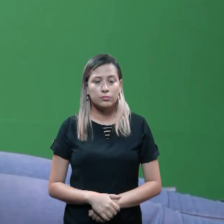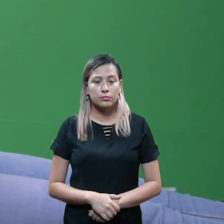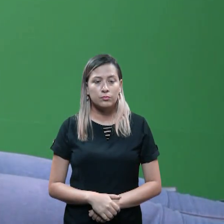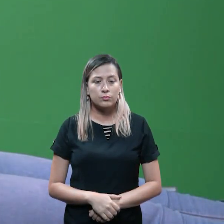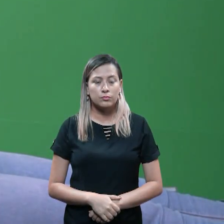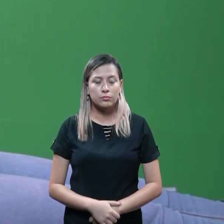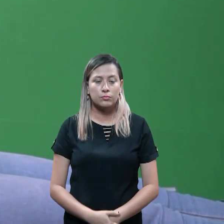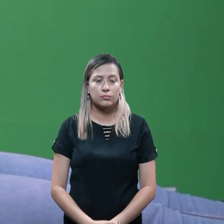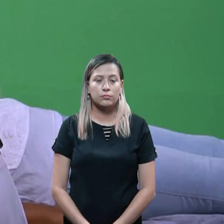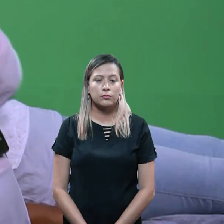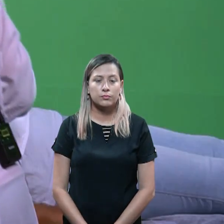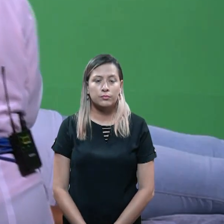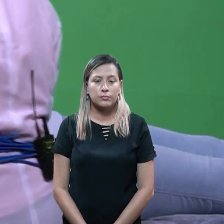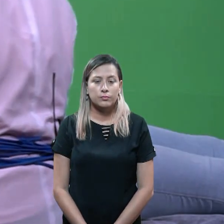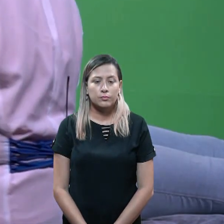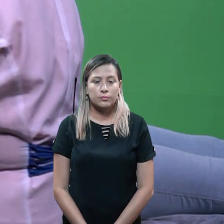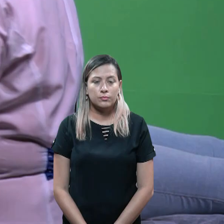quer.